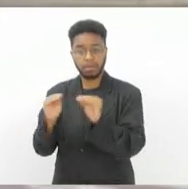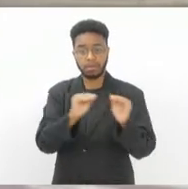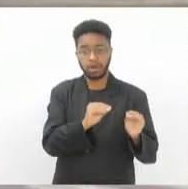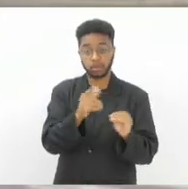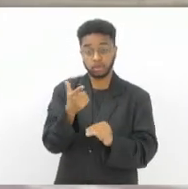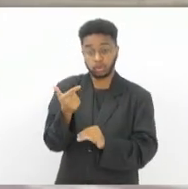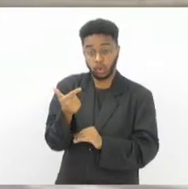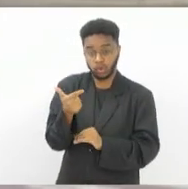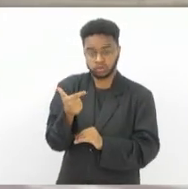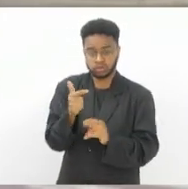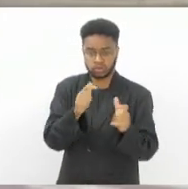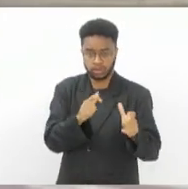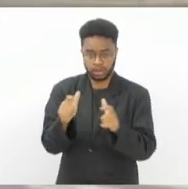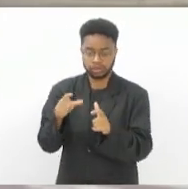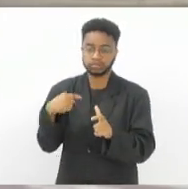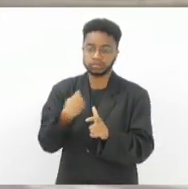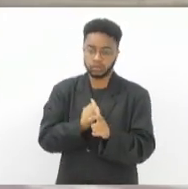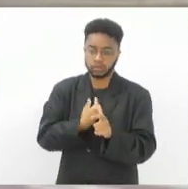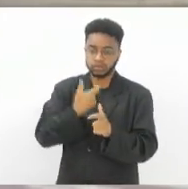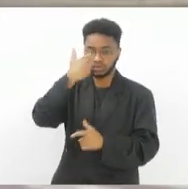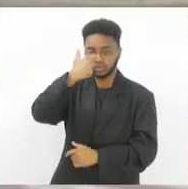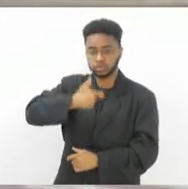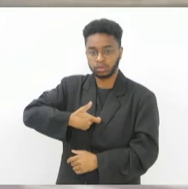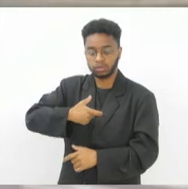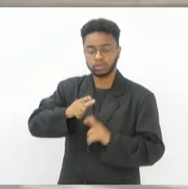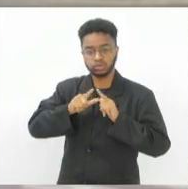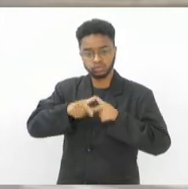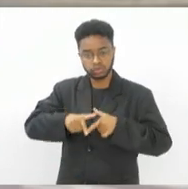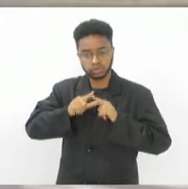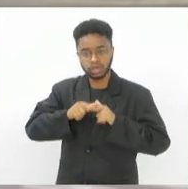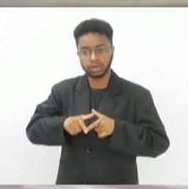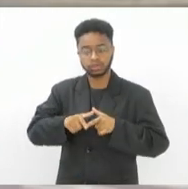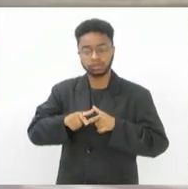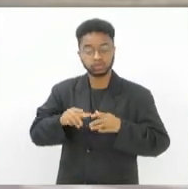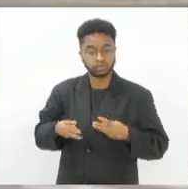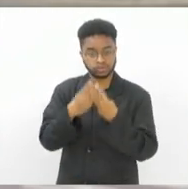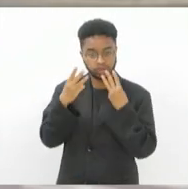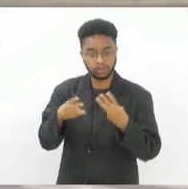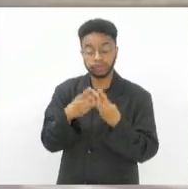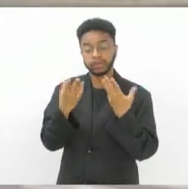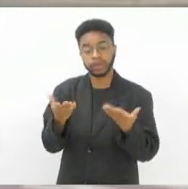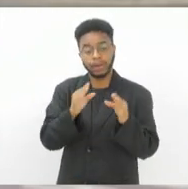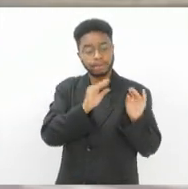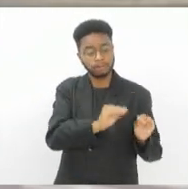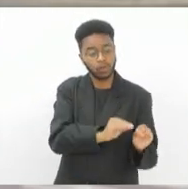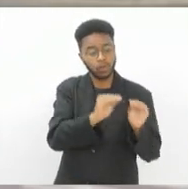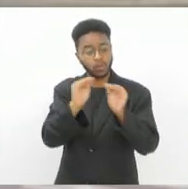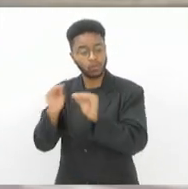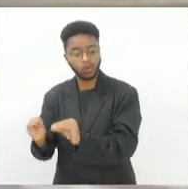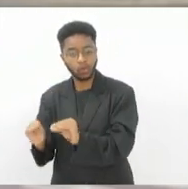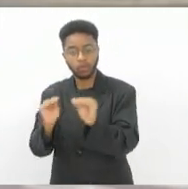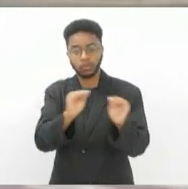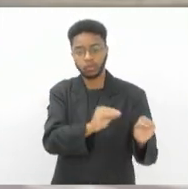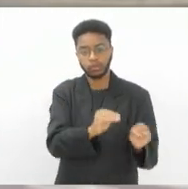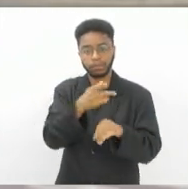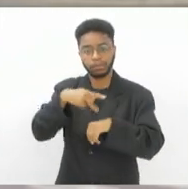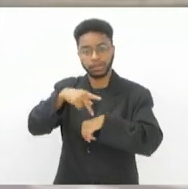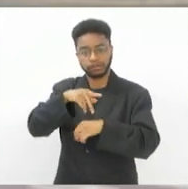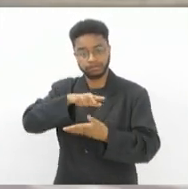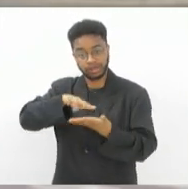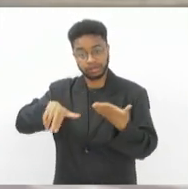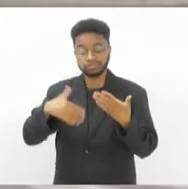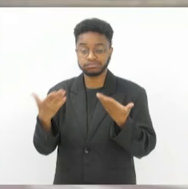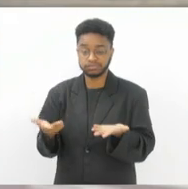somos judeus, e vai para Israel, vai para cá, isso, aquilo e tal, eu acho que a